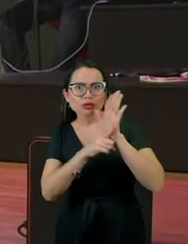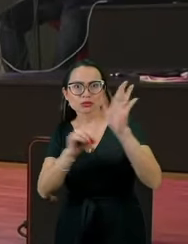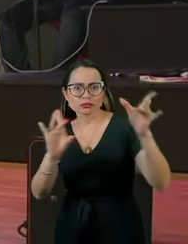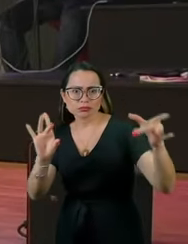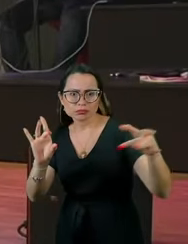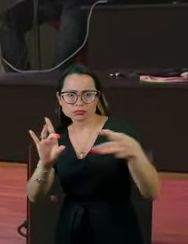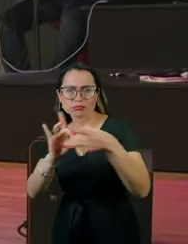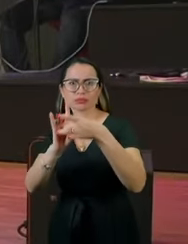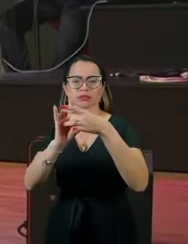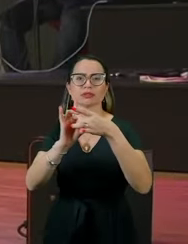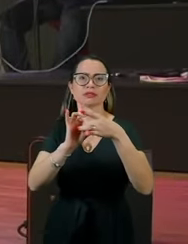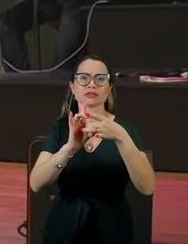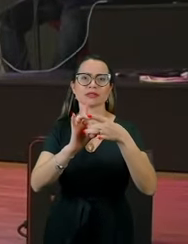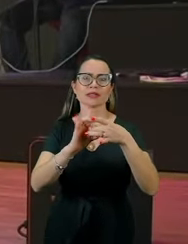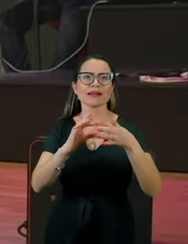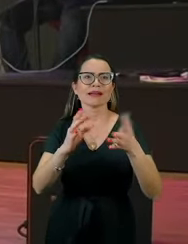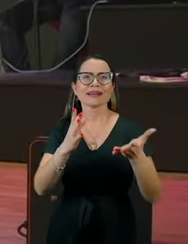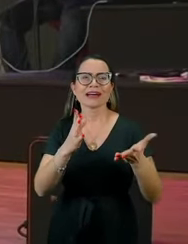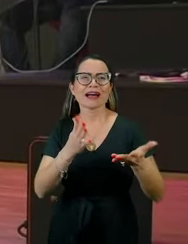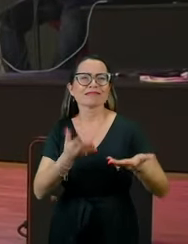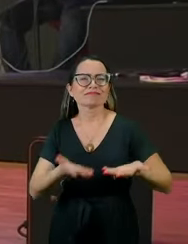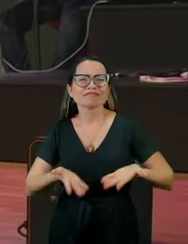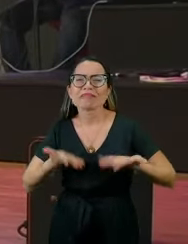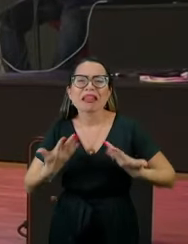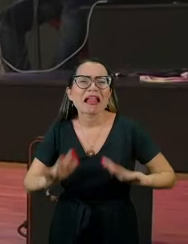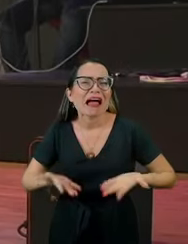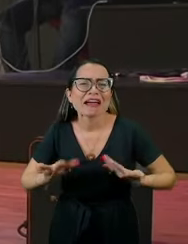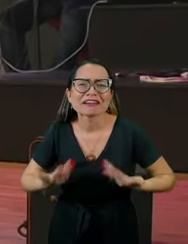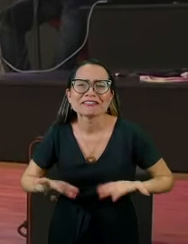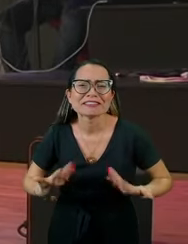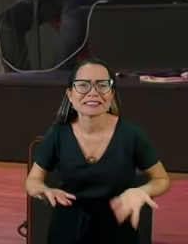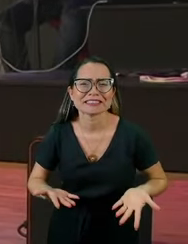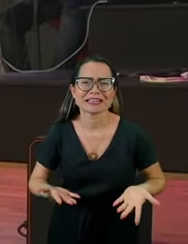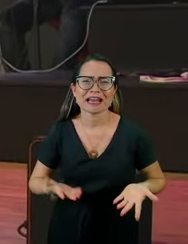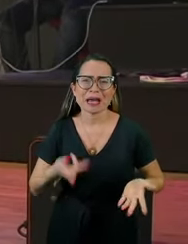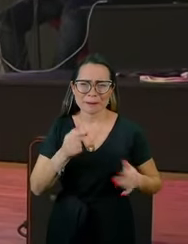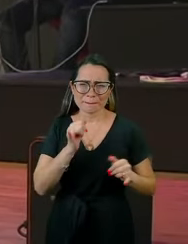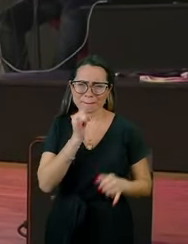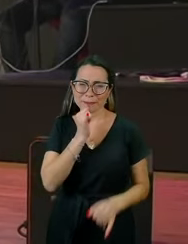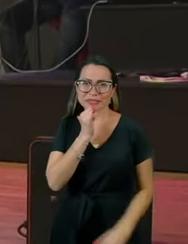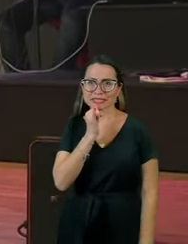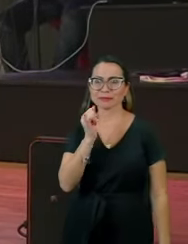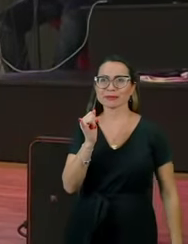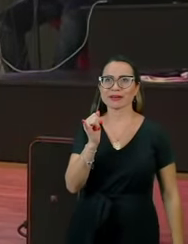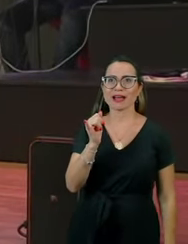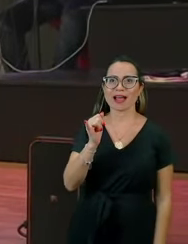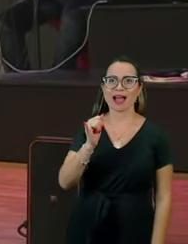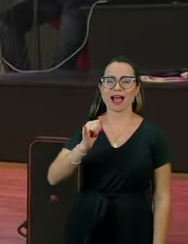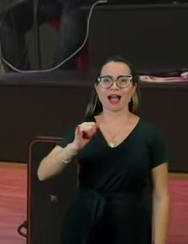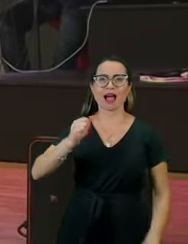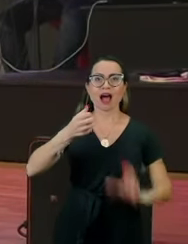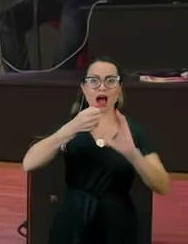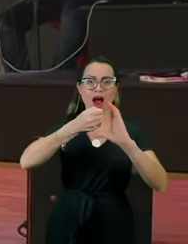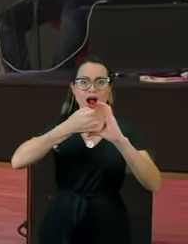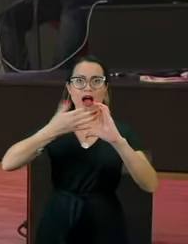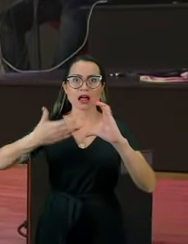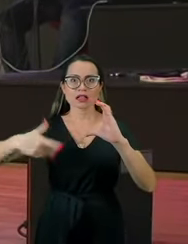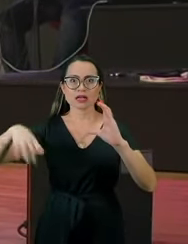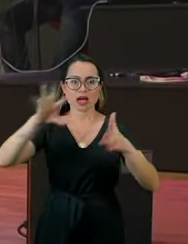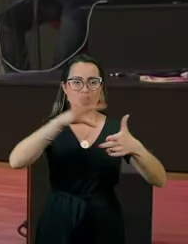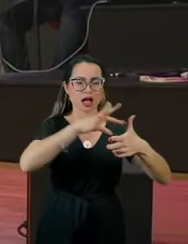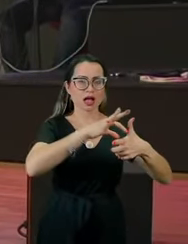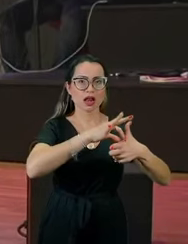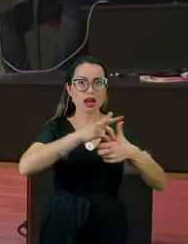Não se ofendem facilmente. Tem uma característica de liderança, porque estão sempre dispostas a ceder e se